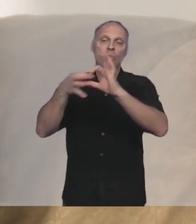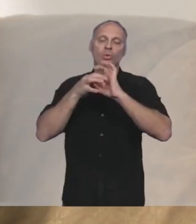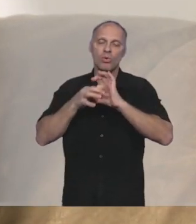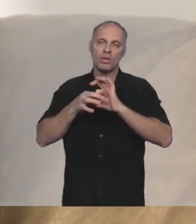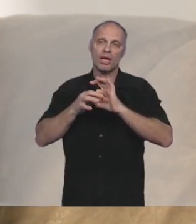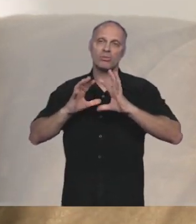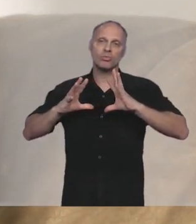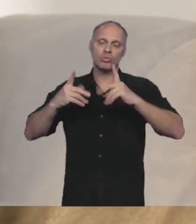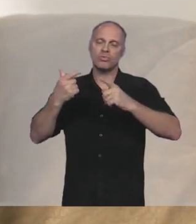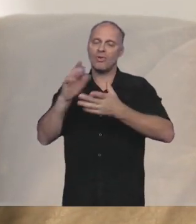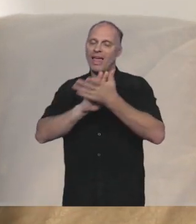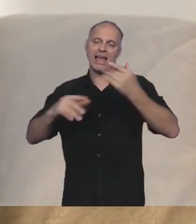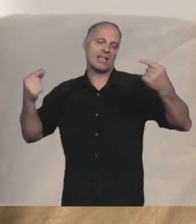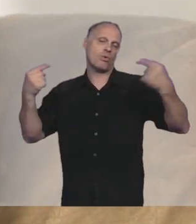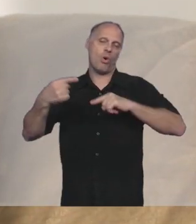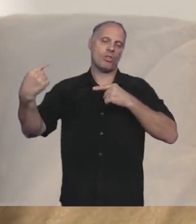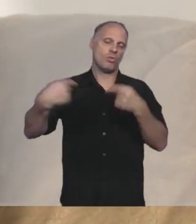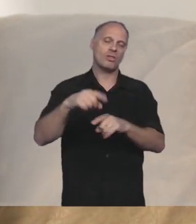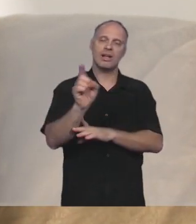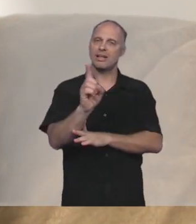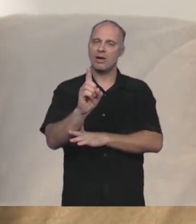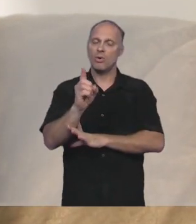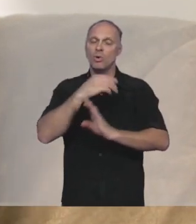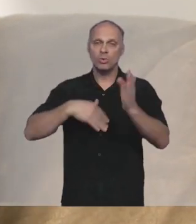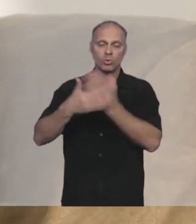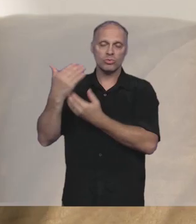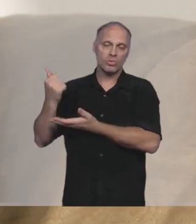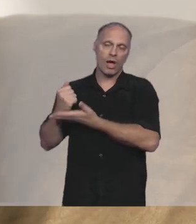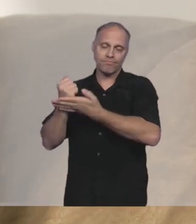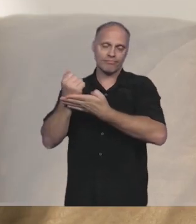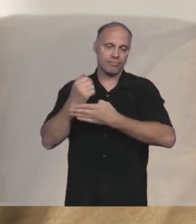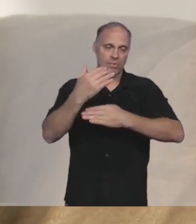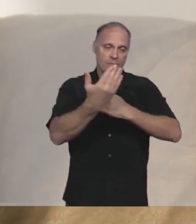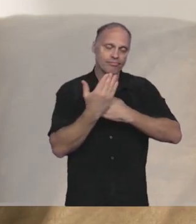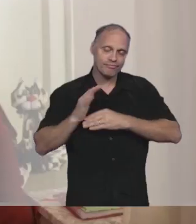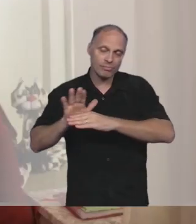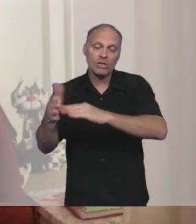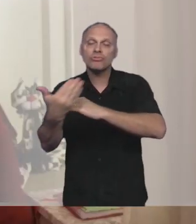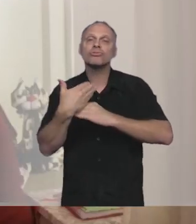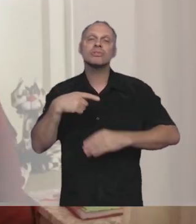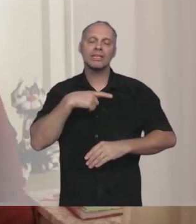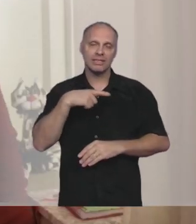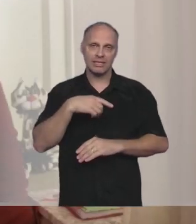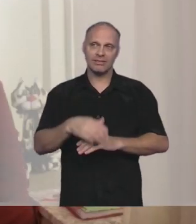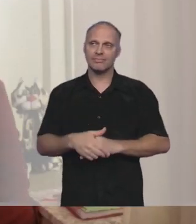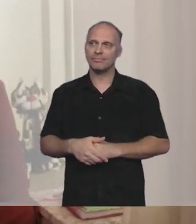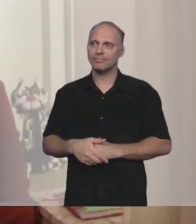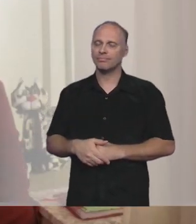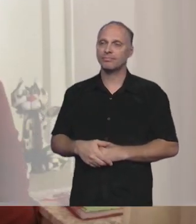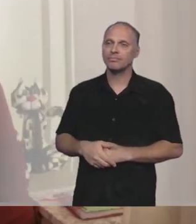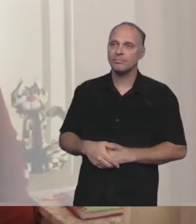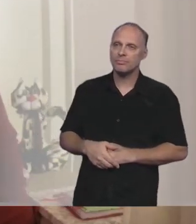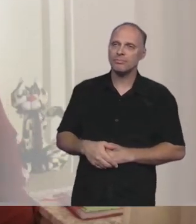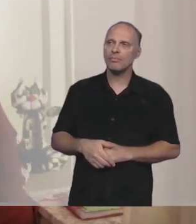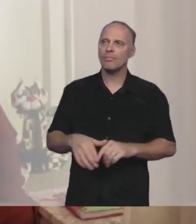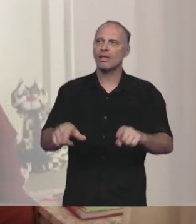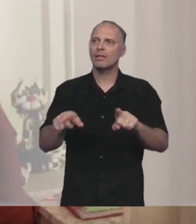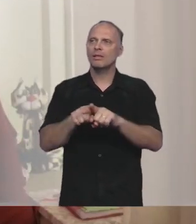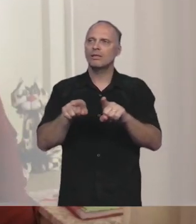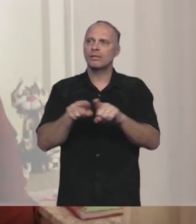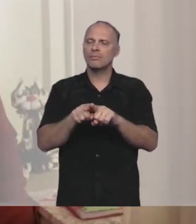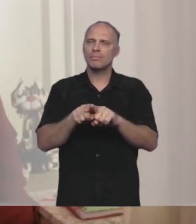auto-retroalimentam, assim. Leandro, a gente já está no nosso tempo para encerrar. Qual a tua